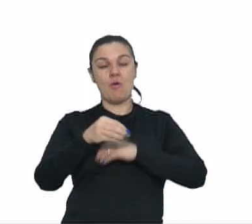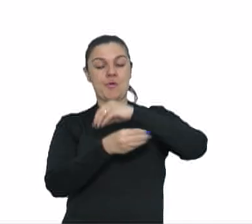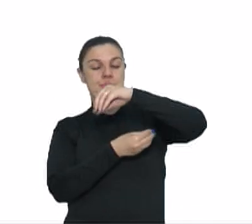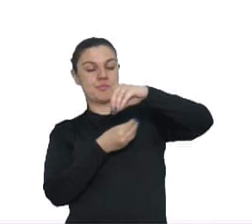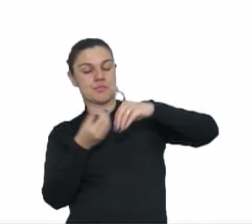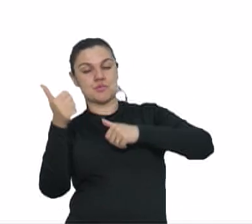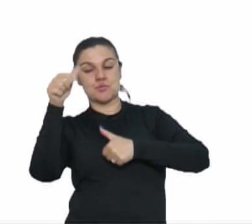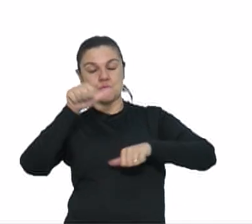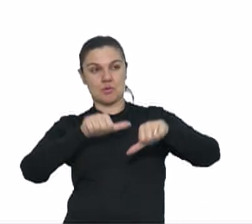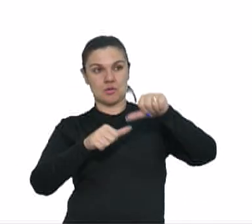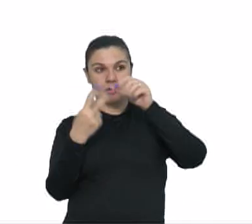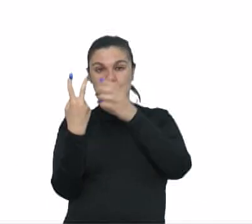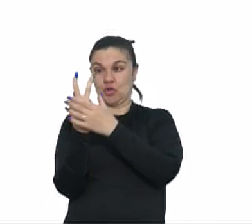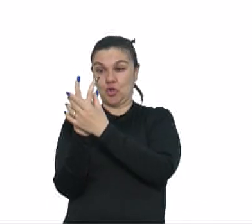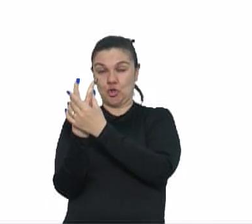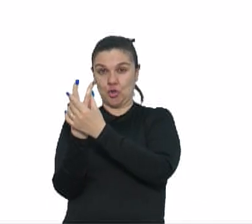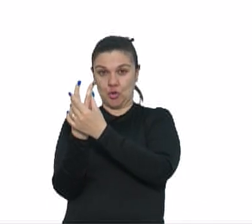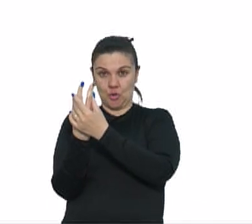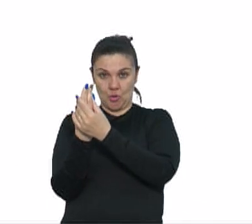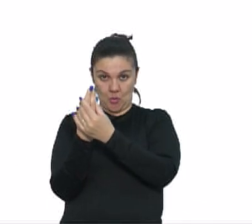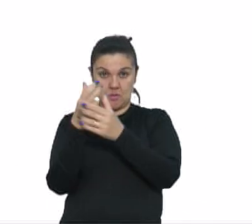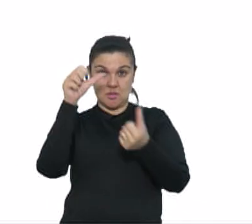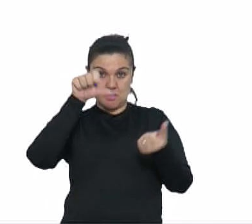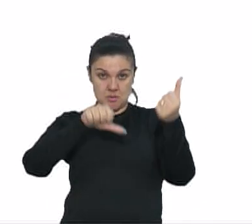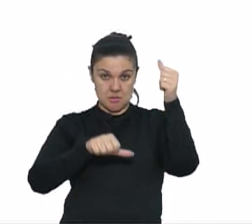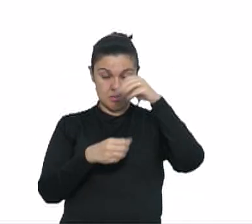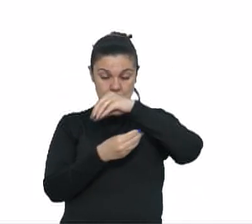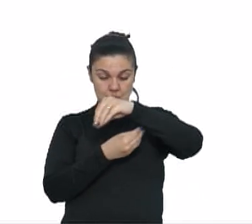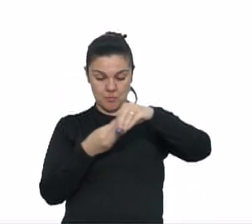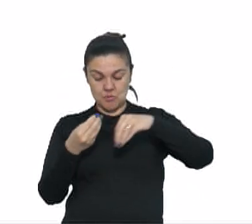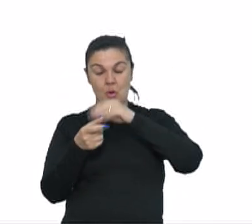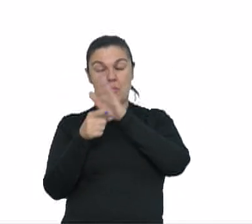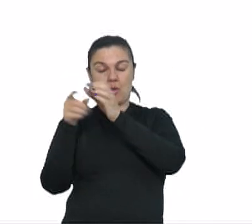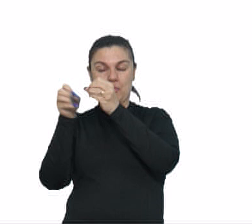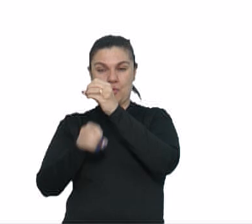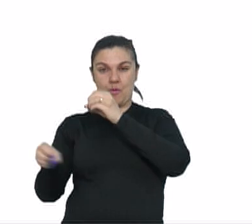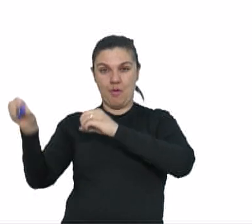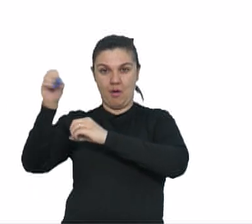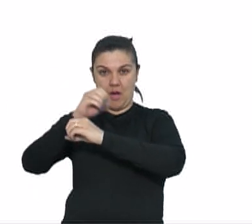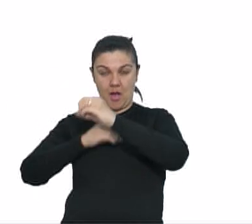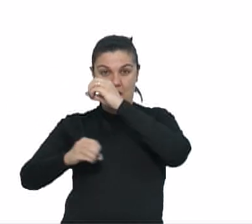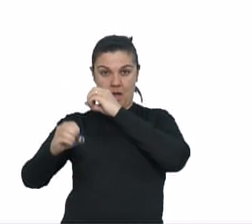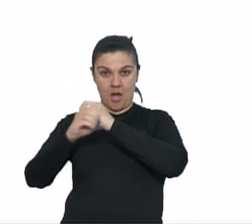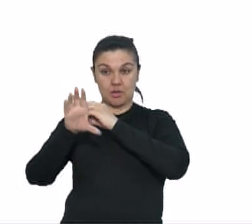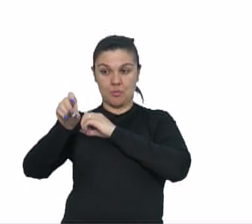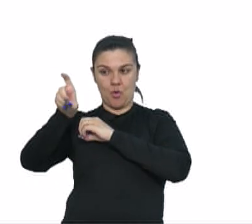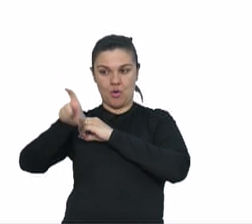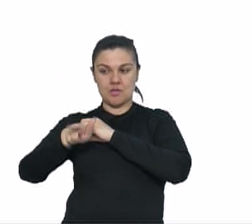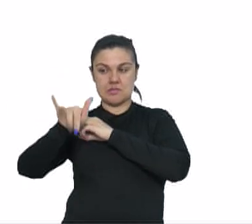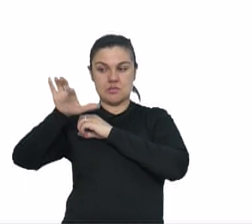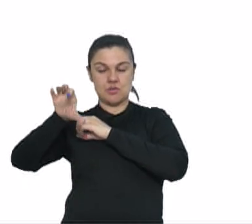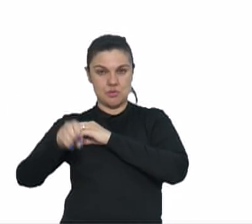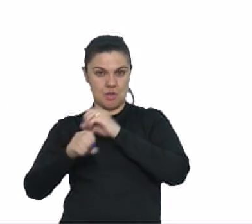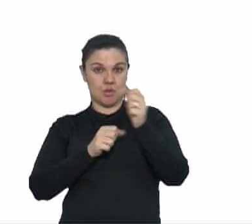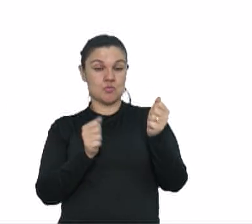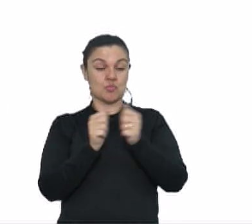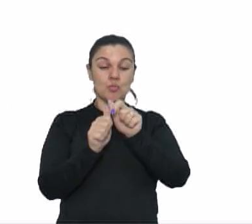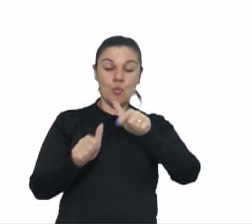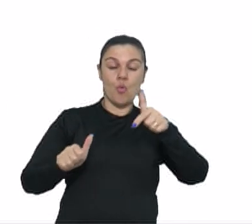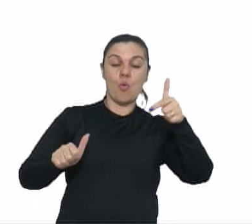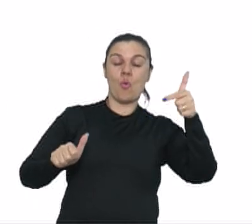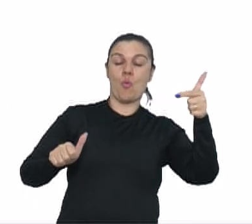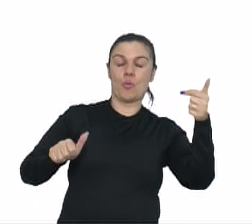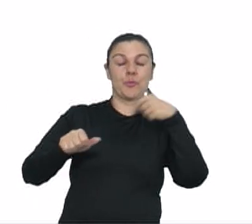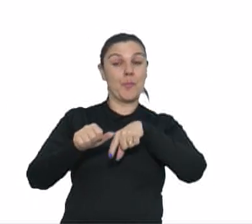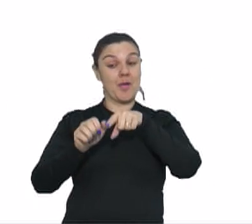composto químico binário, 2 elementos, formado por átomos de oxigênio com outro elemento, em que o oxigênio é